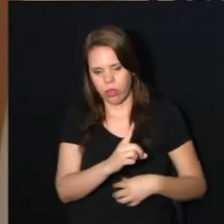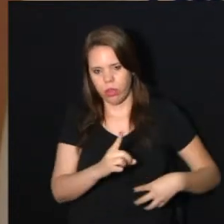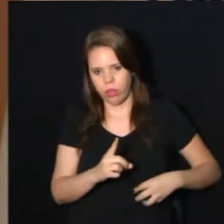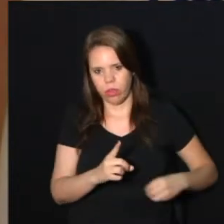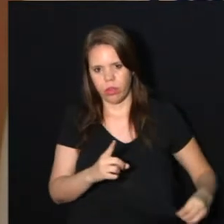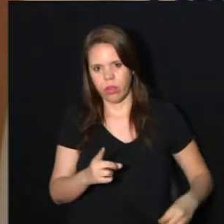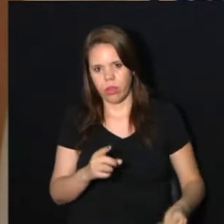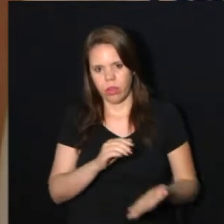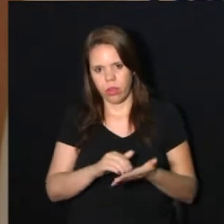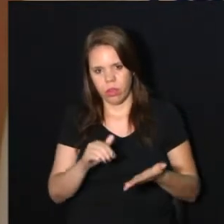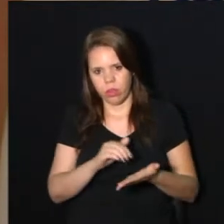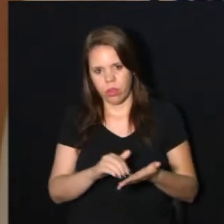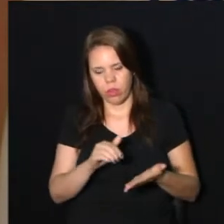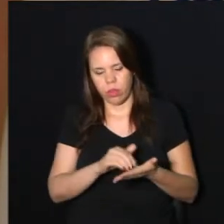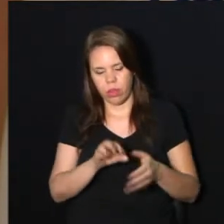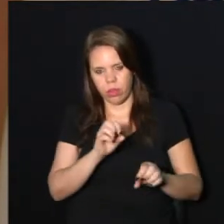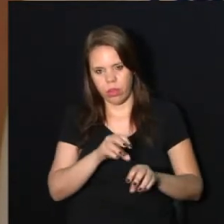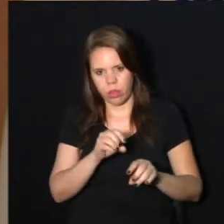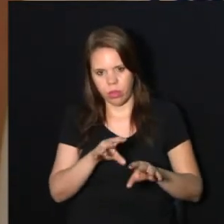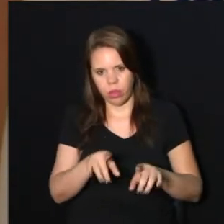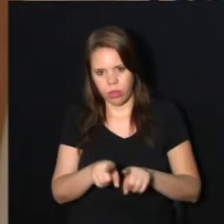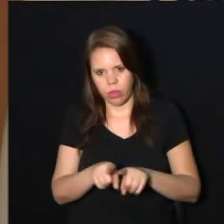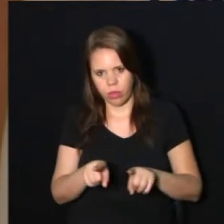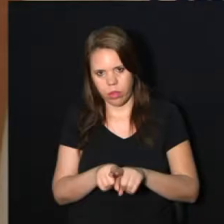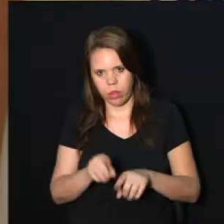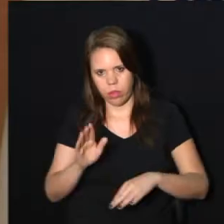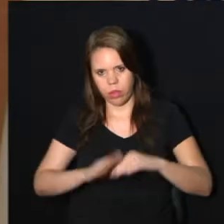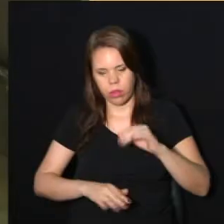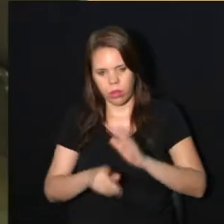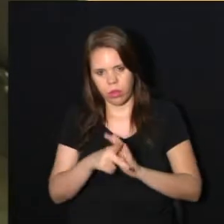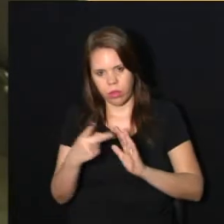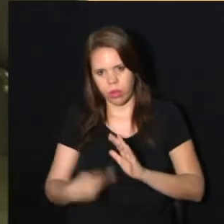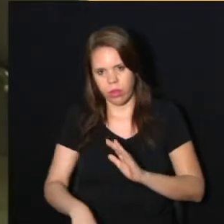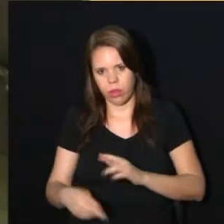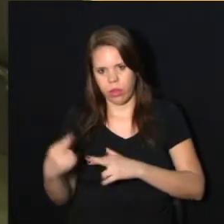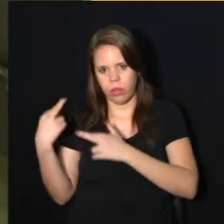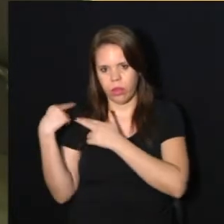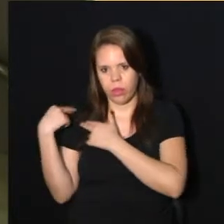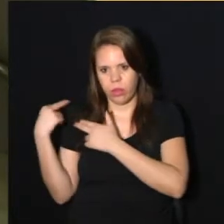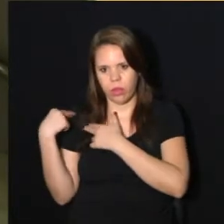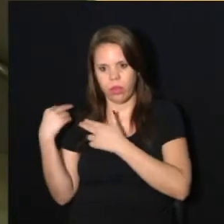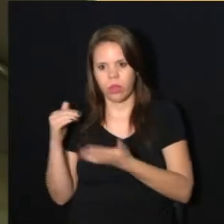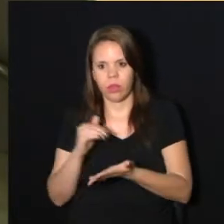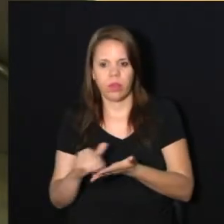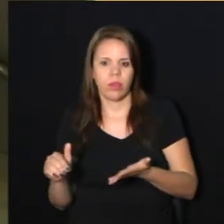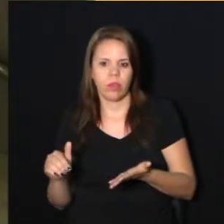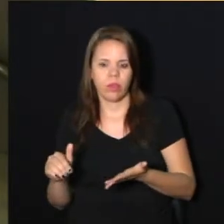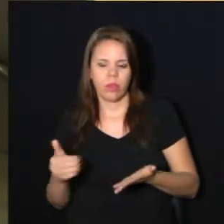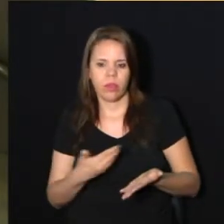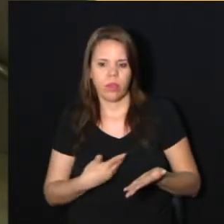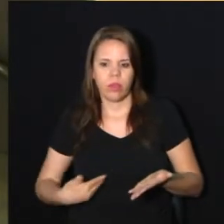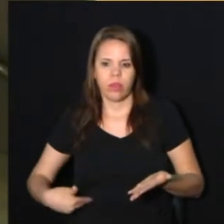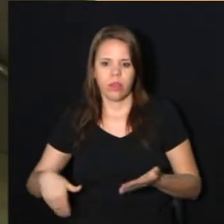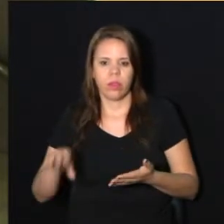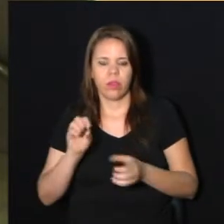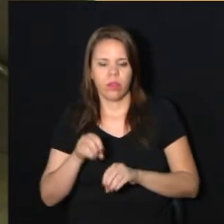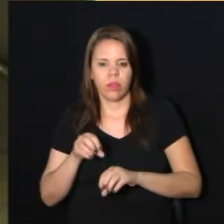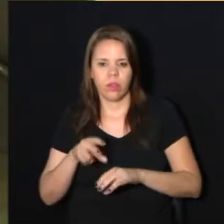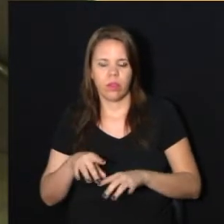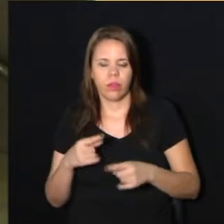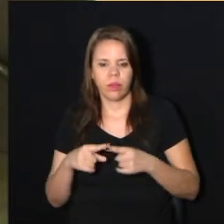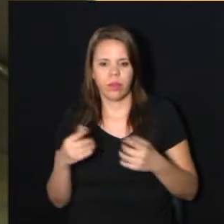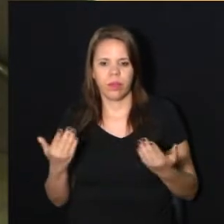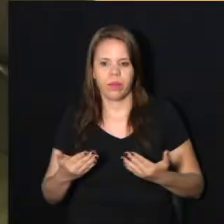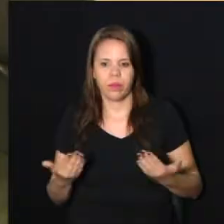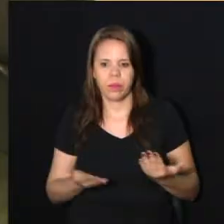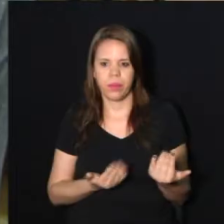a Secretaria de Educação e com o próprio também, responsabilizar também a Secretaria Estadual de Educação. Porque hoje